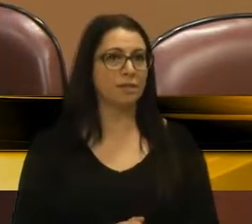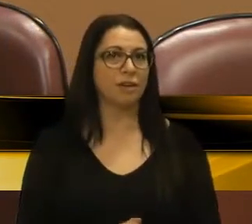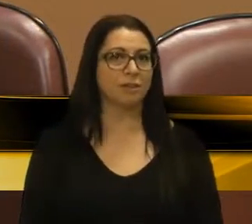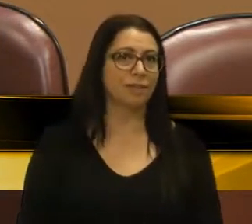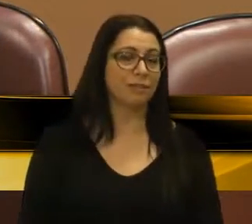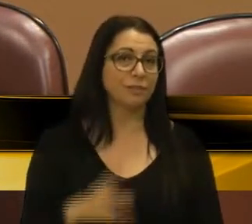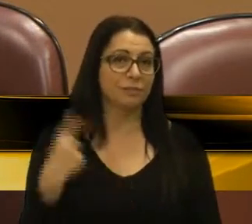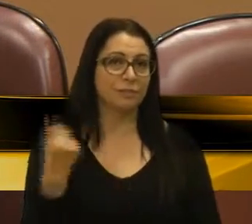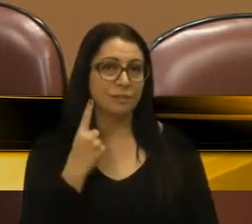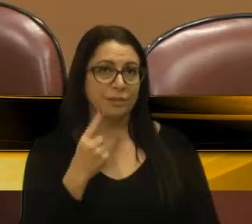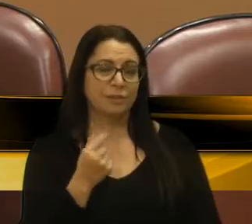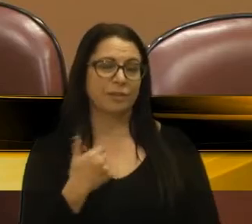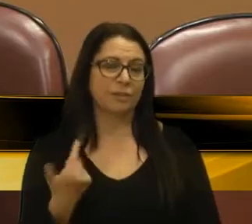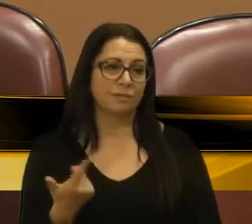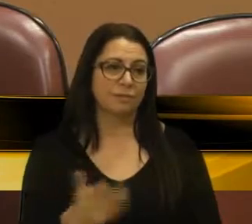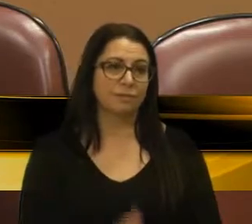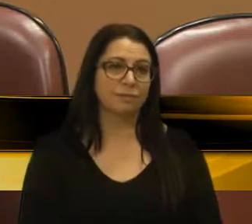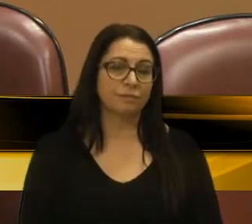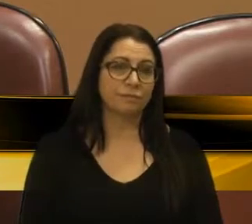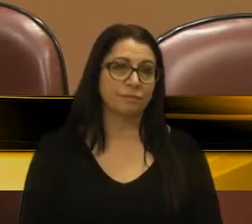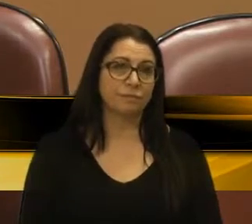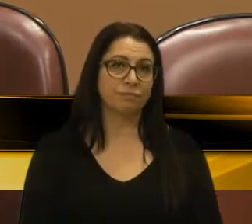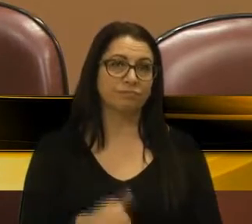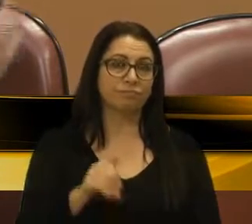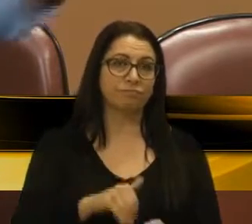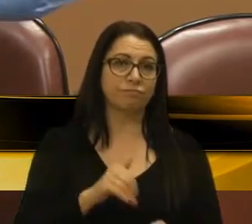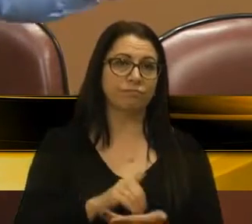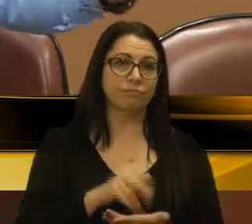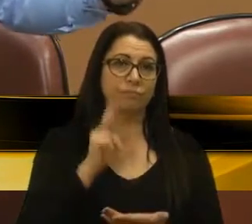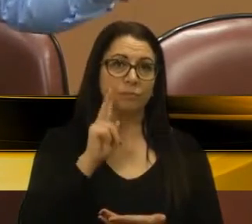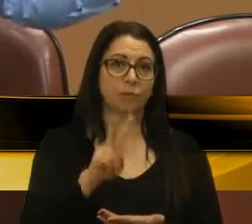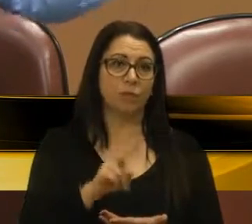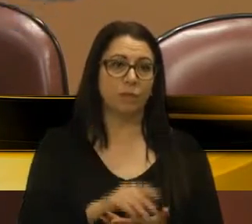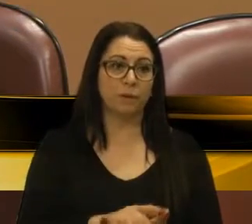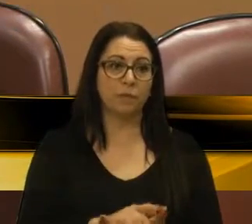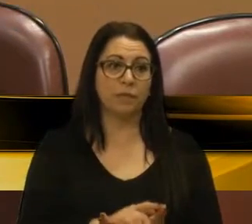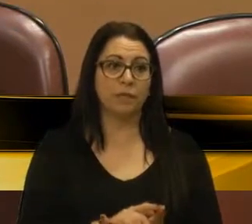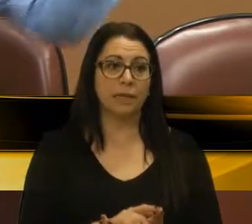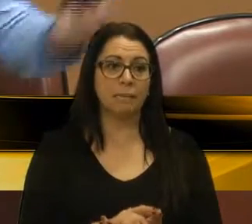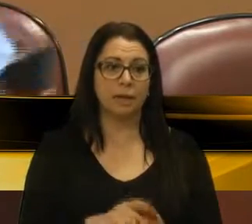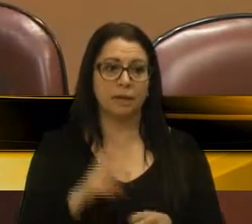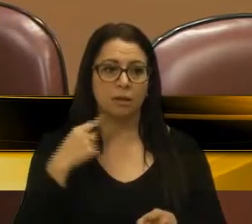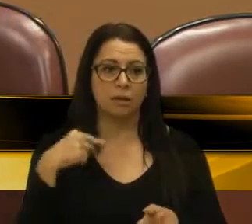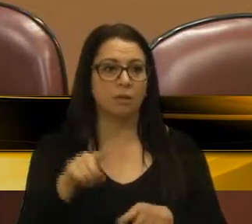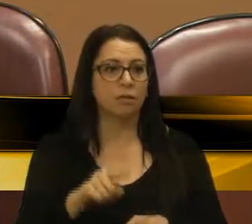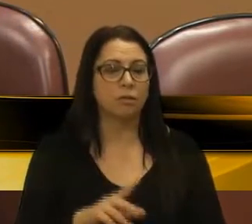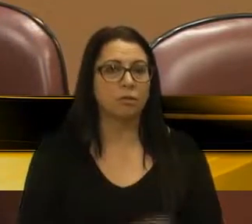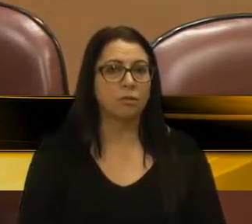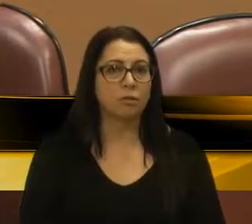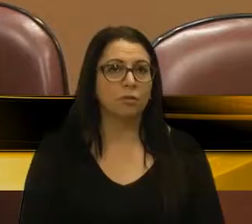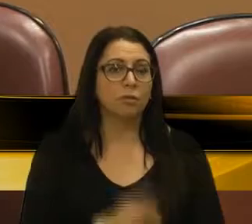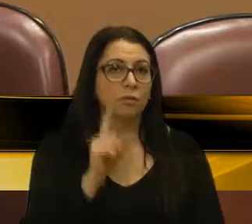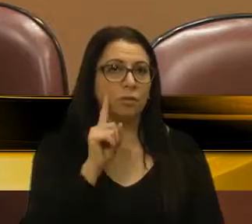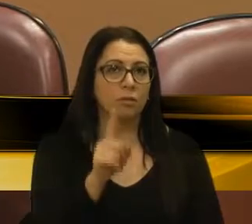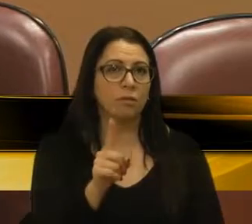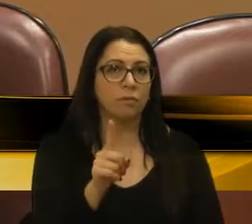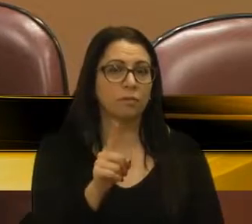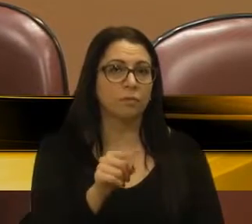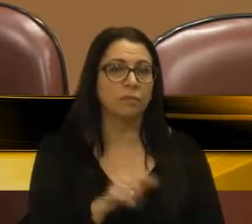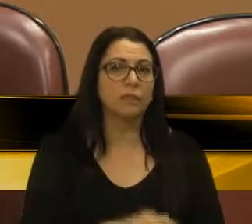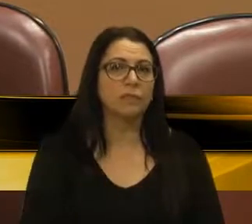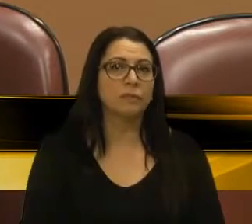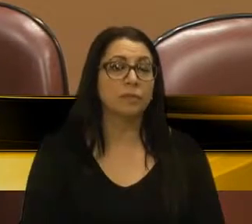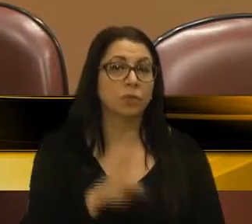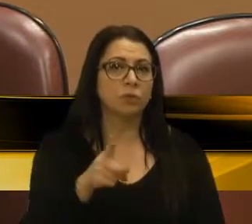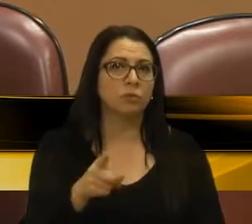amanhã será com outro. E no mínimo, nós precisaria de uma explicação hoje, vereador Alberto, por que